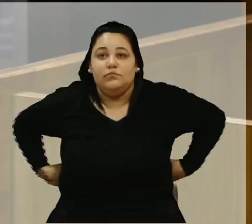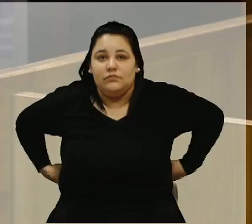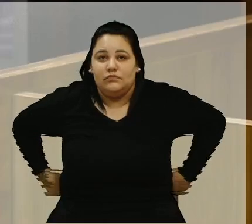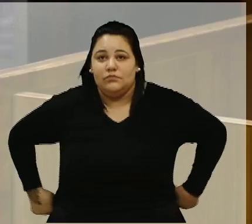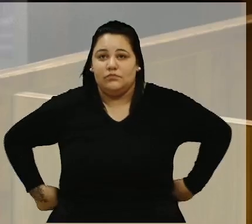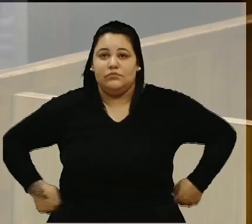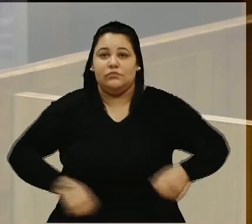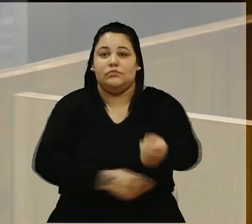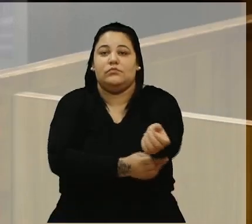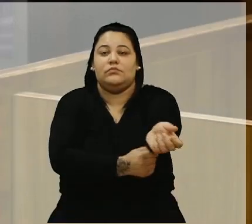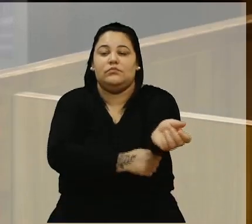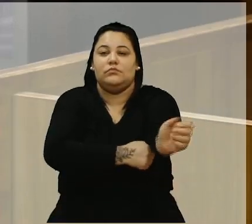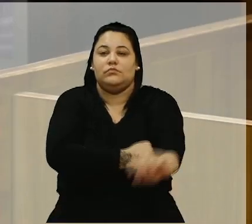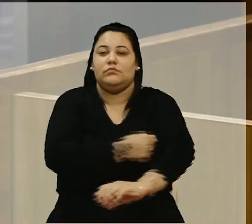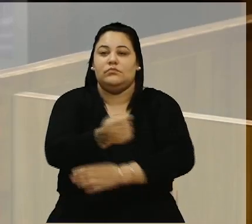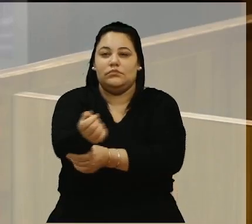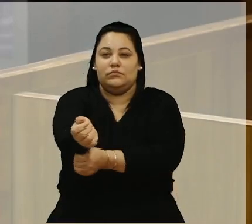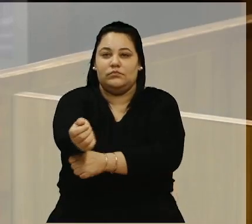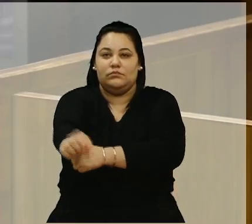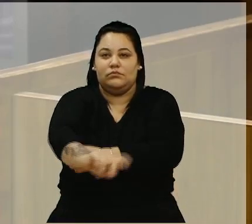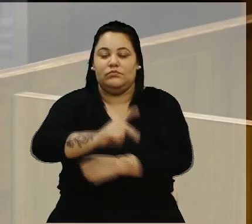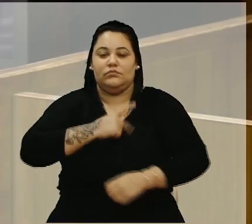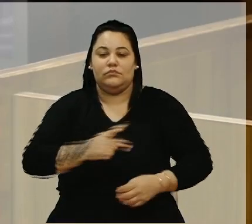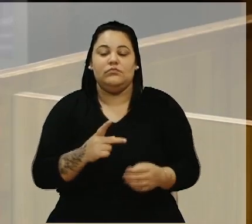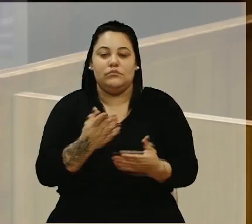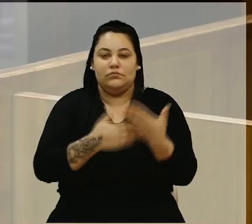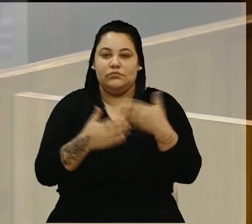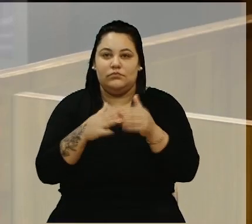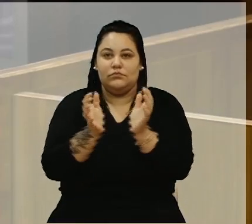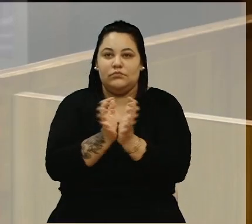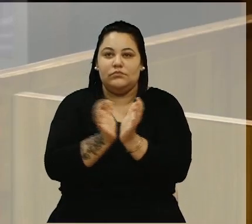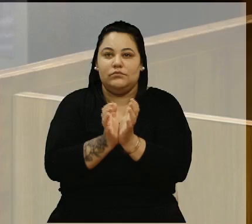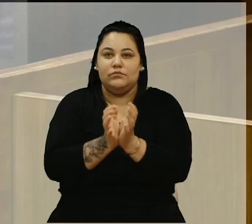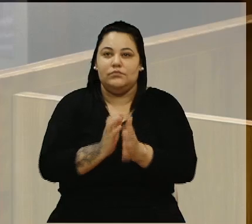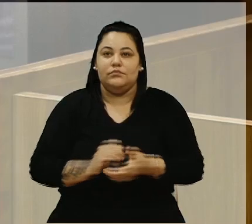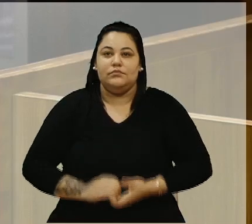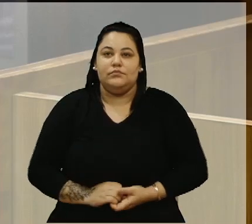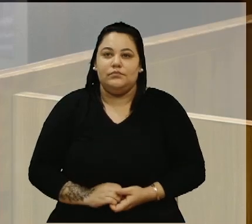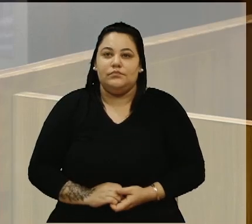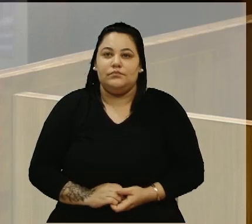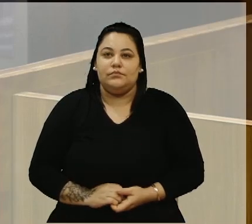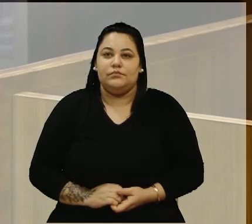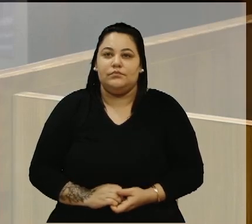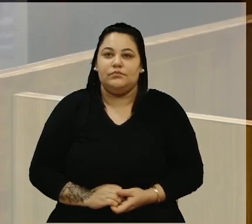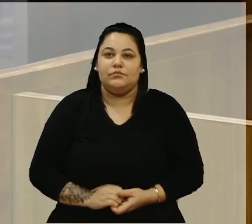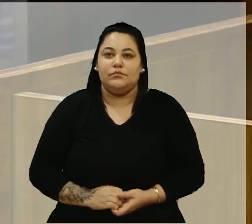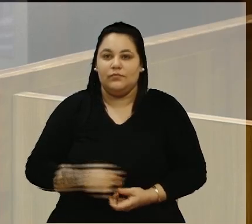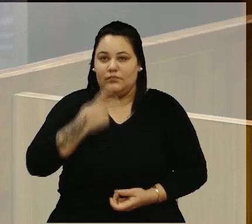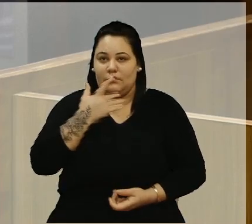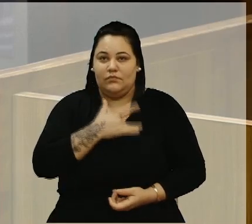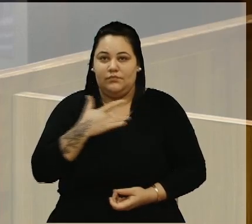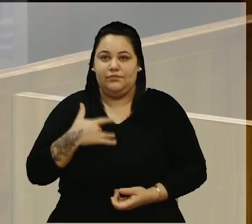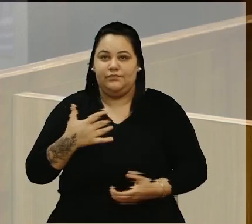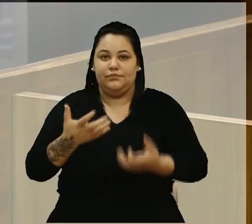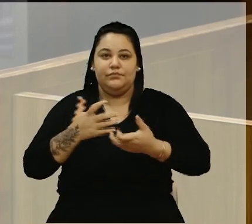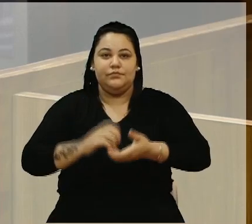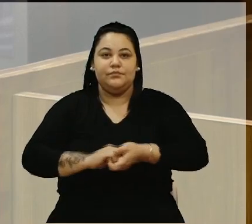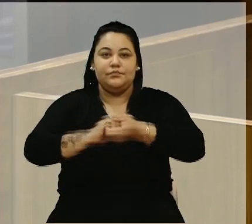Senhora presidente, nobres colegas, eu quero falar da saúde. Antes quero